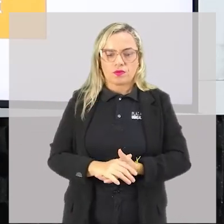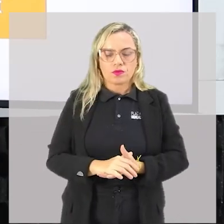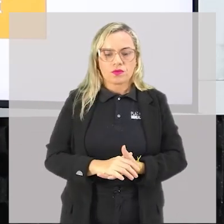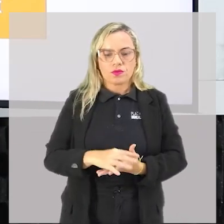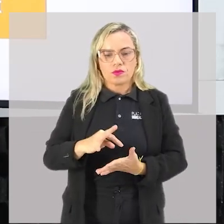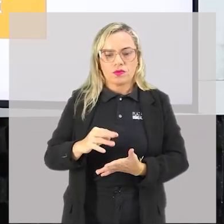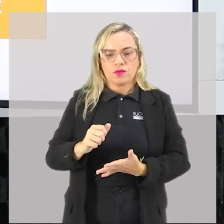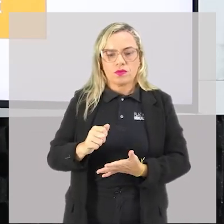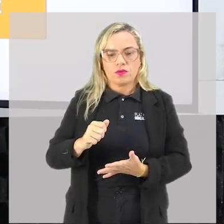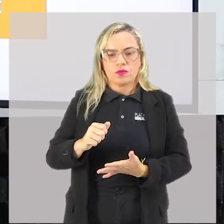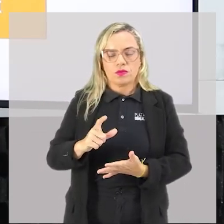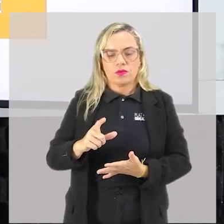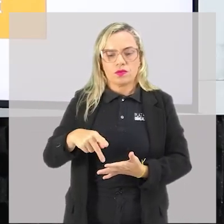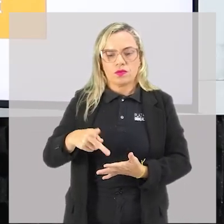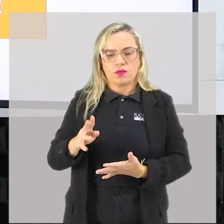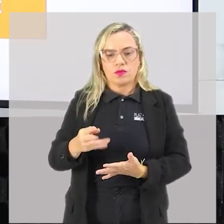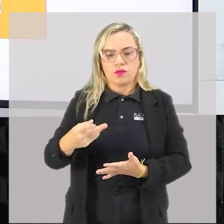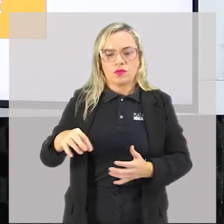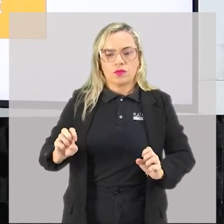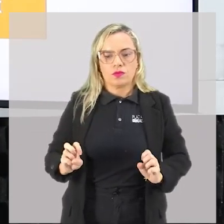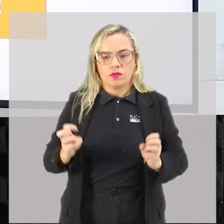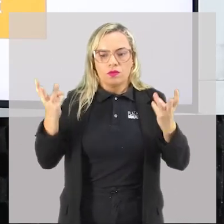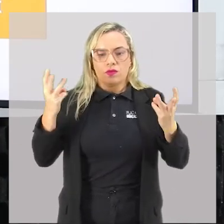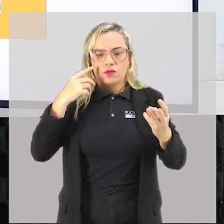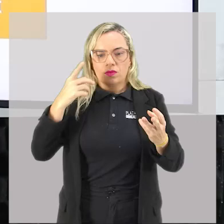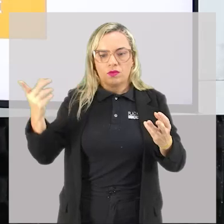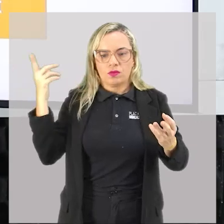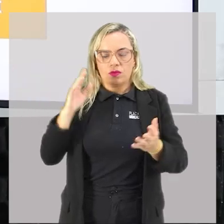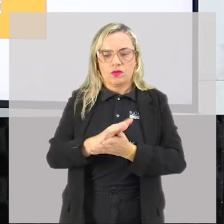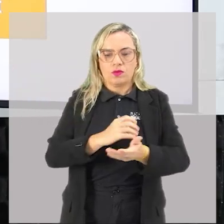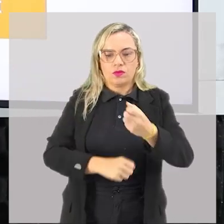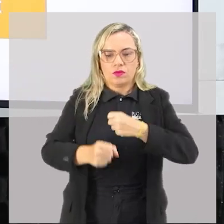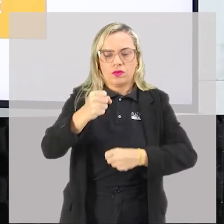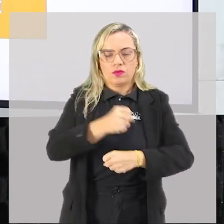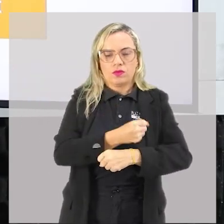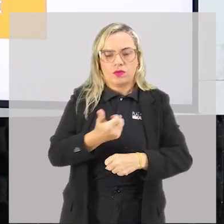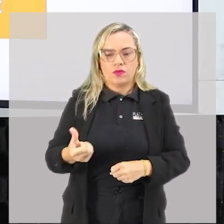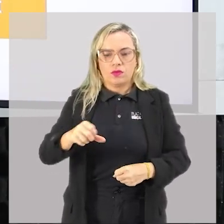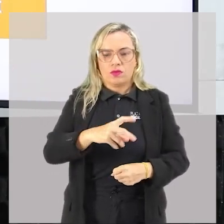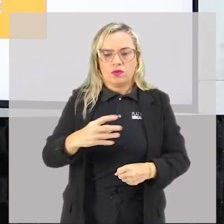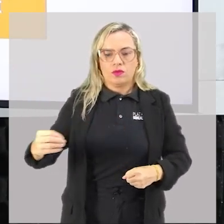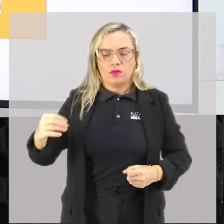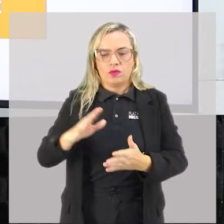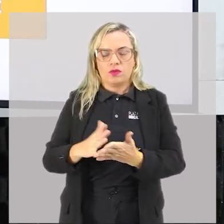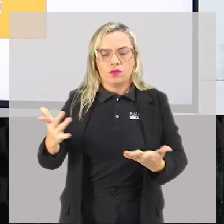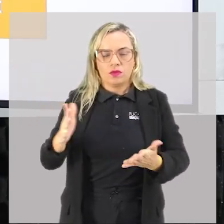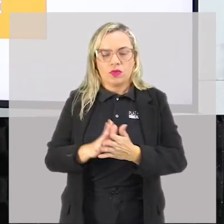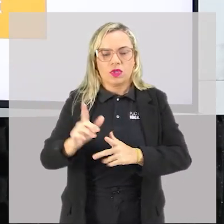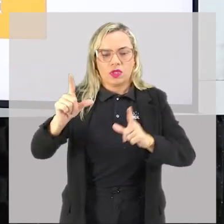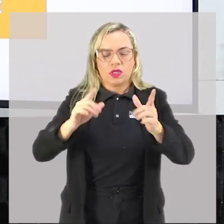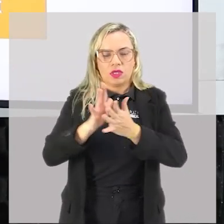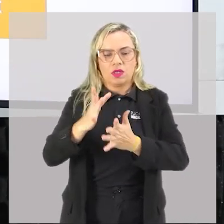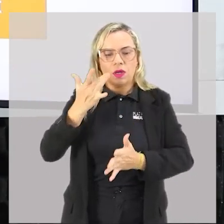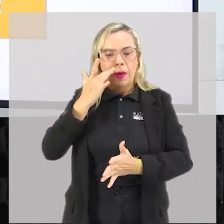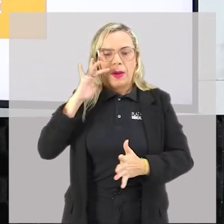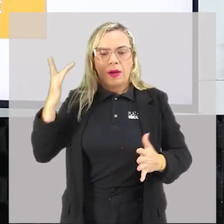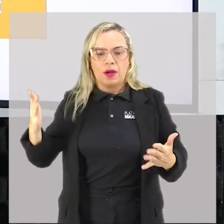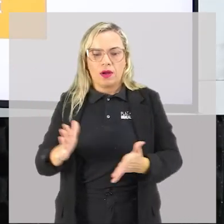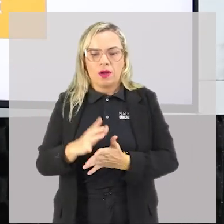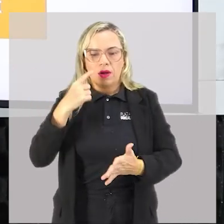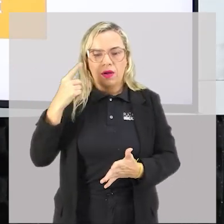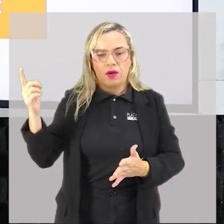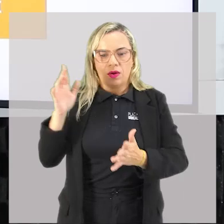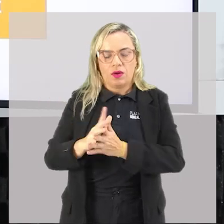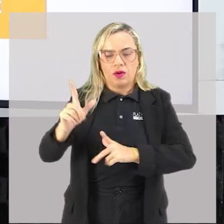em 1950, que é o chamado de Golden Age, a Era do Ouro, a Era Dourada da TV, quando as televisões se